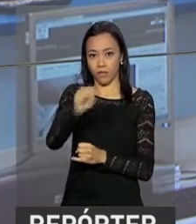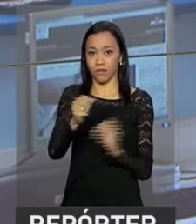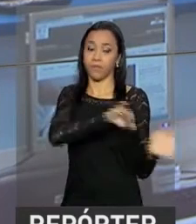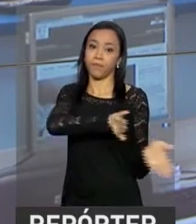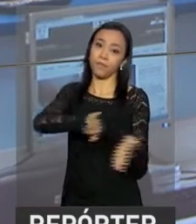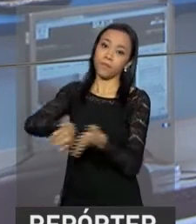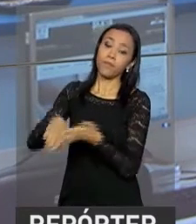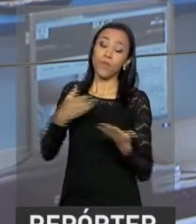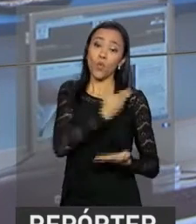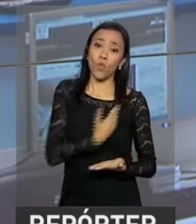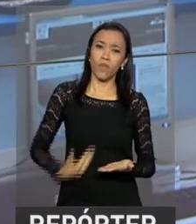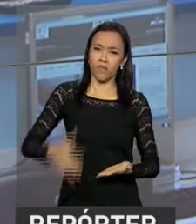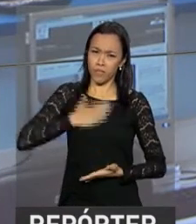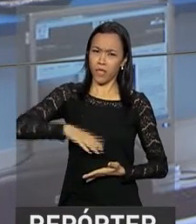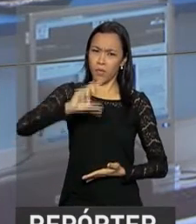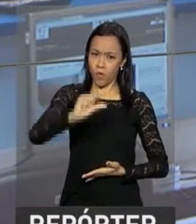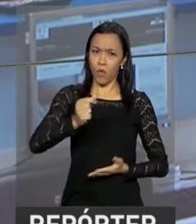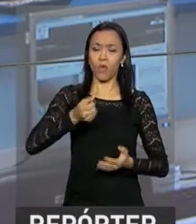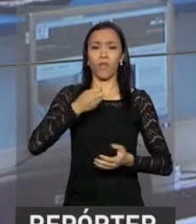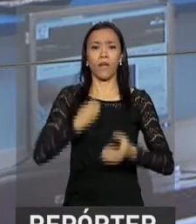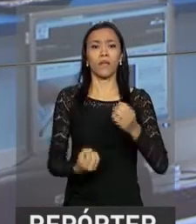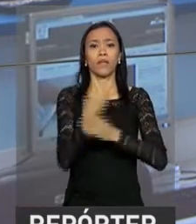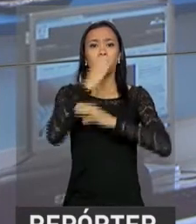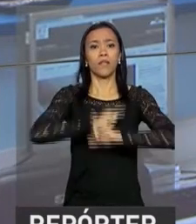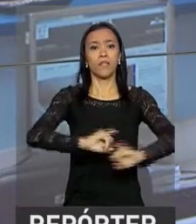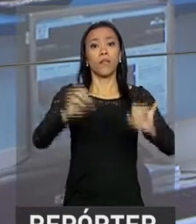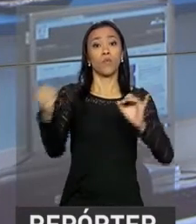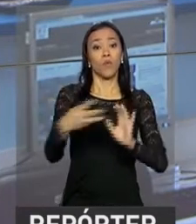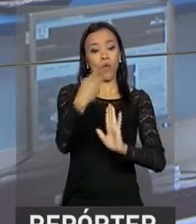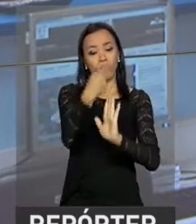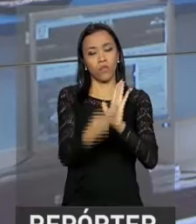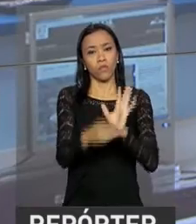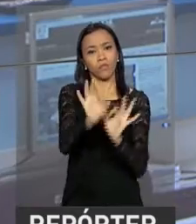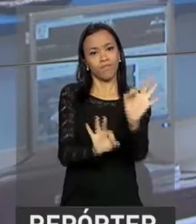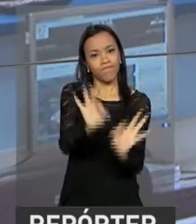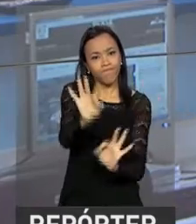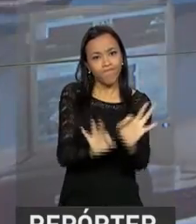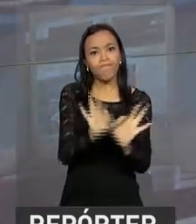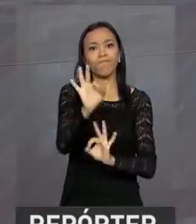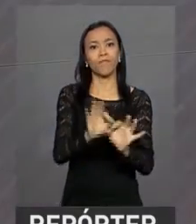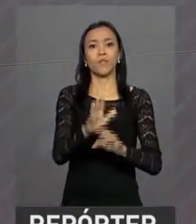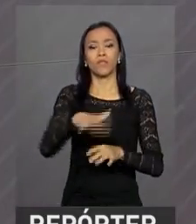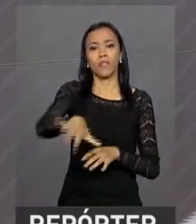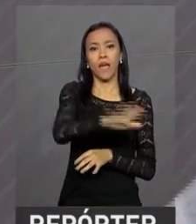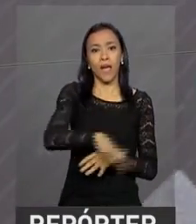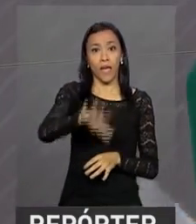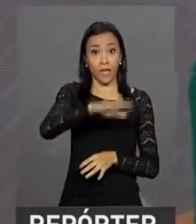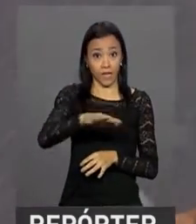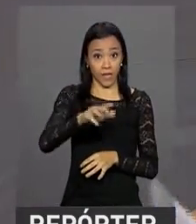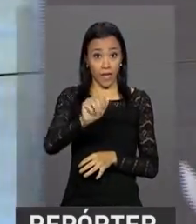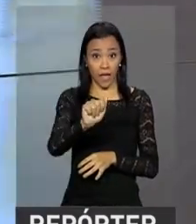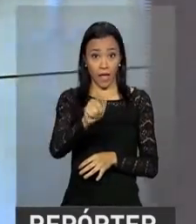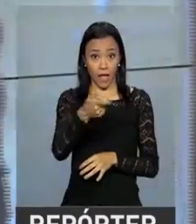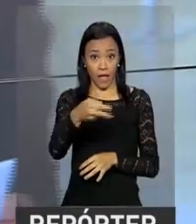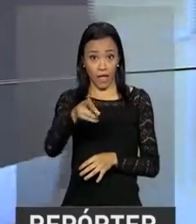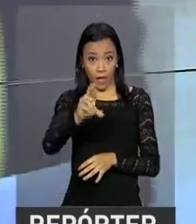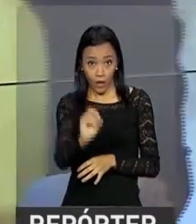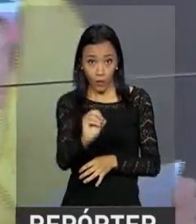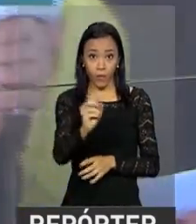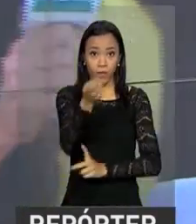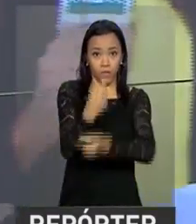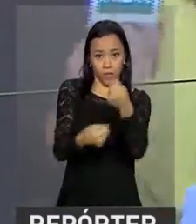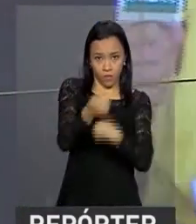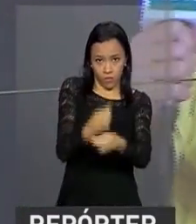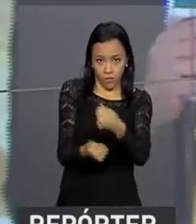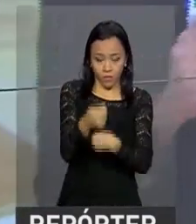lançar daqui a pouco um novo plano para o setor do agronegócio vamos ao Palácio do Planalto saber os detalhes ao vivo com Paola the word Oi Paola